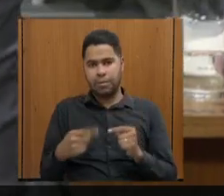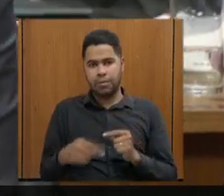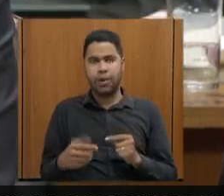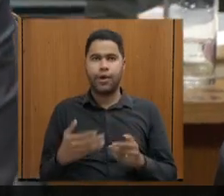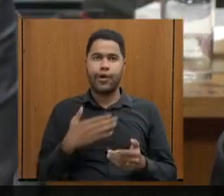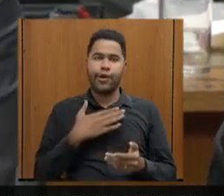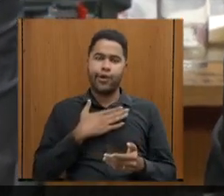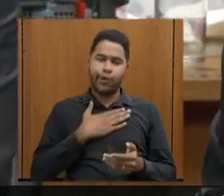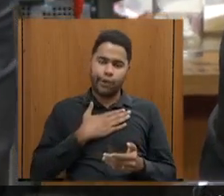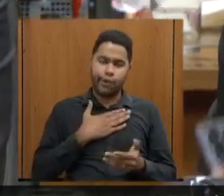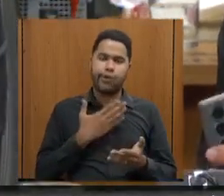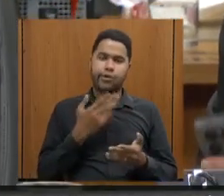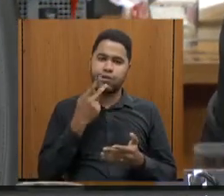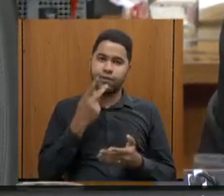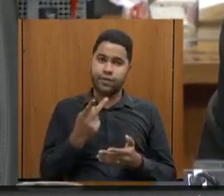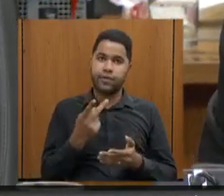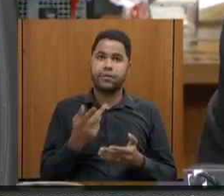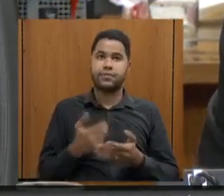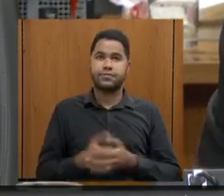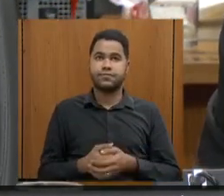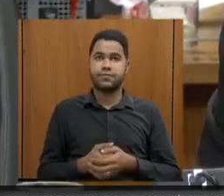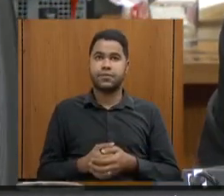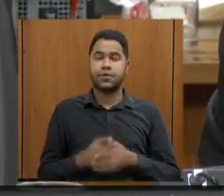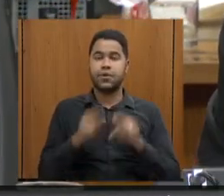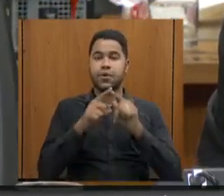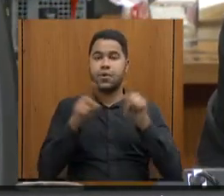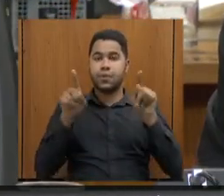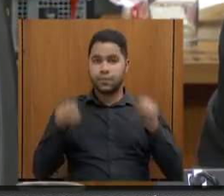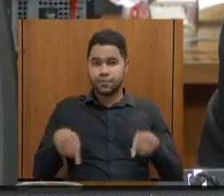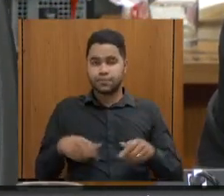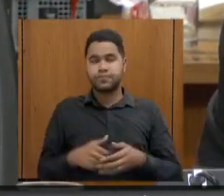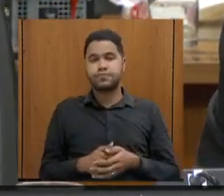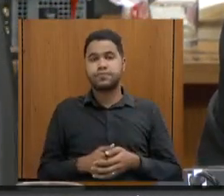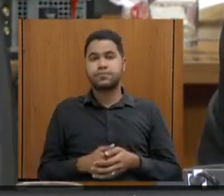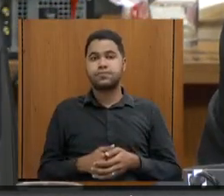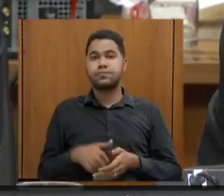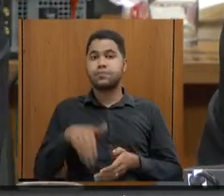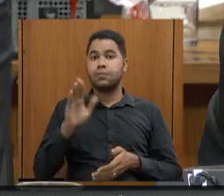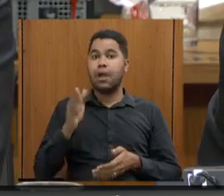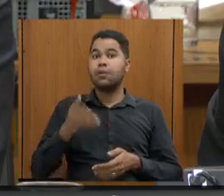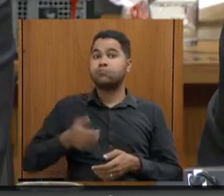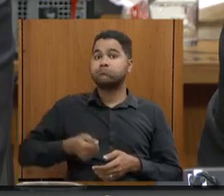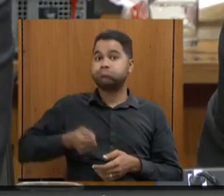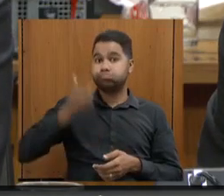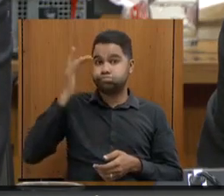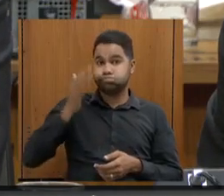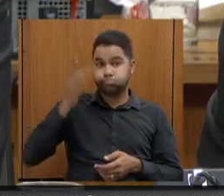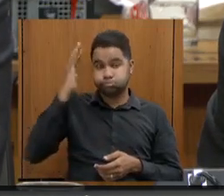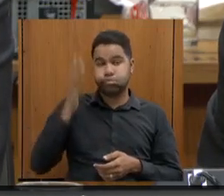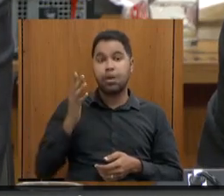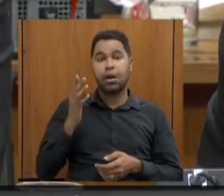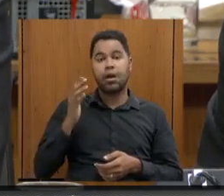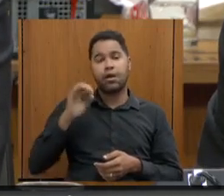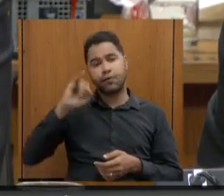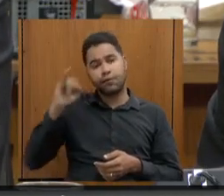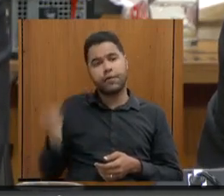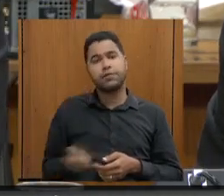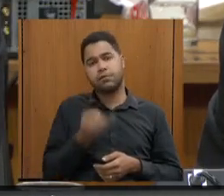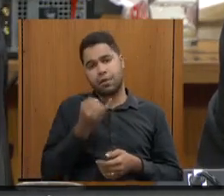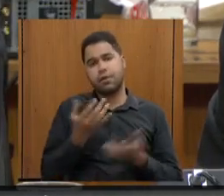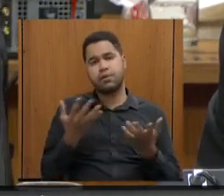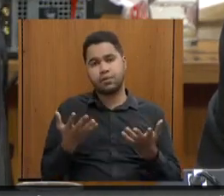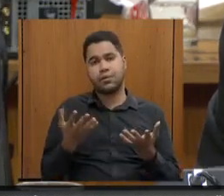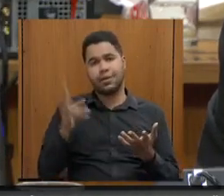gosta de bater nessas teclas deixar bem claro aí que o mercado Ele tem muito mais agilidade Então já tem essa vantagem pela